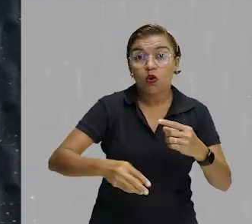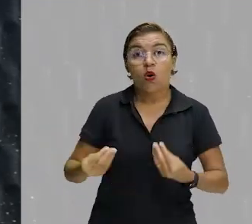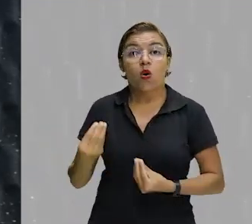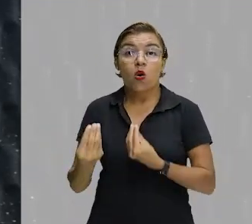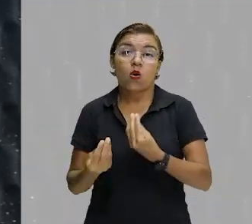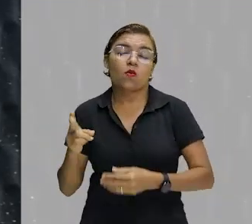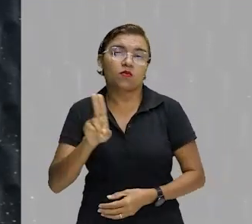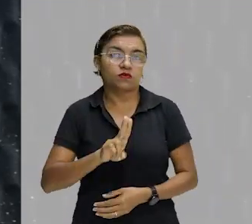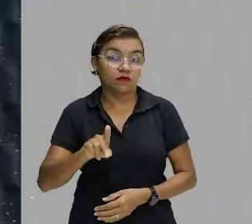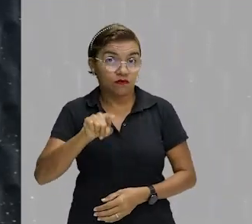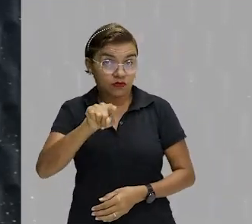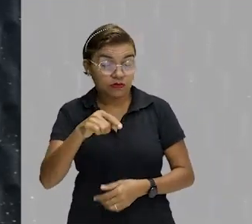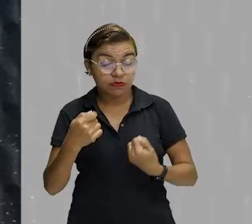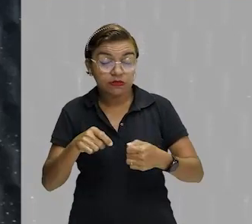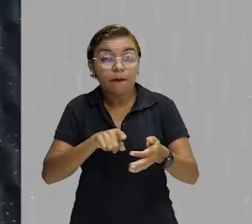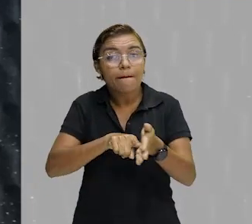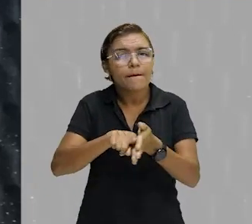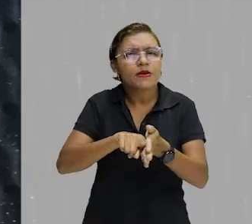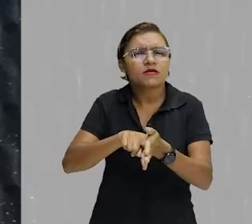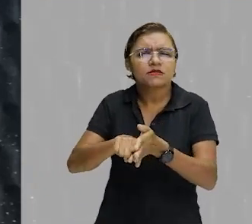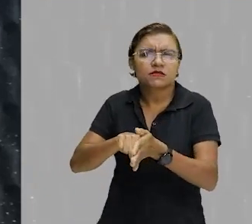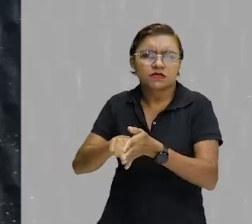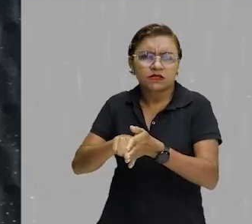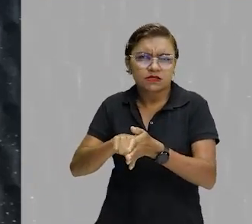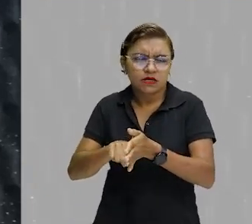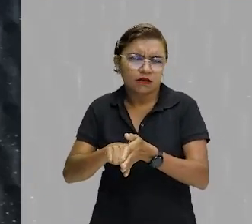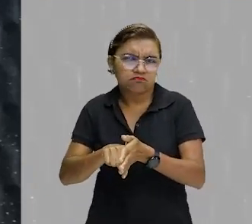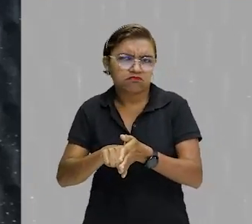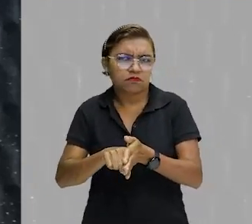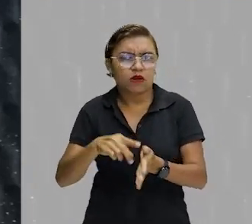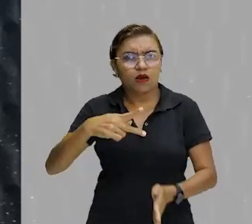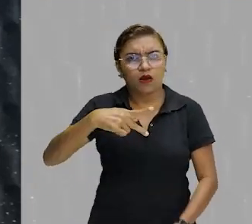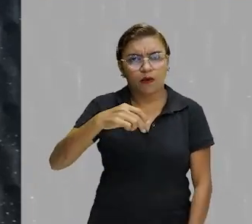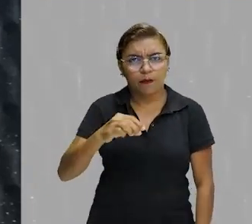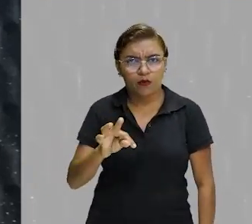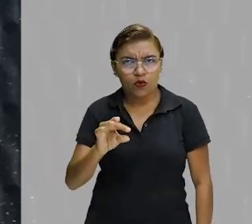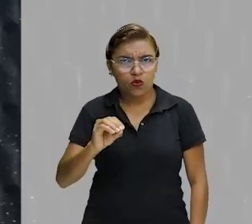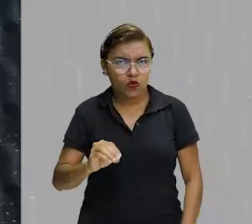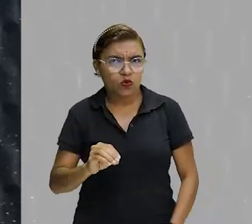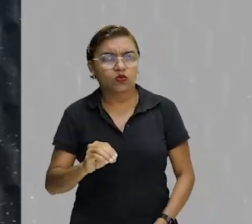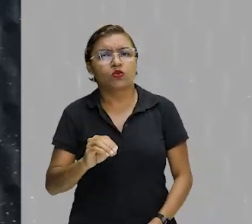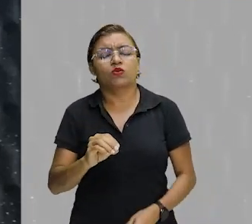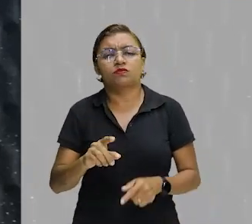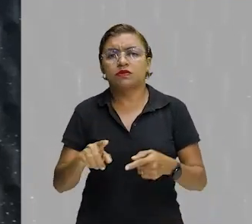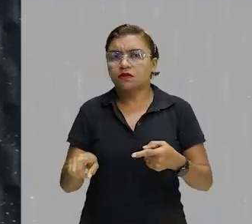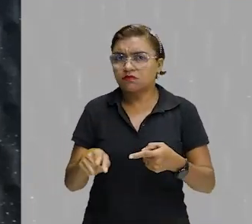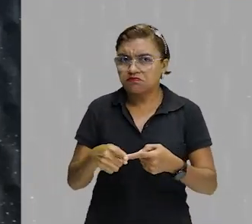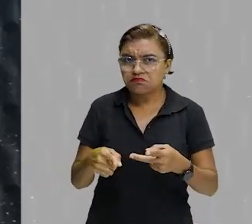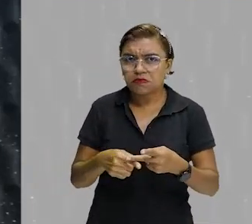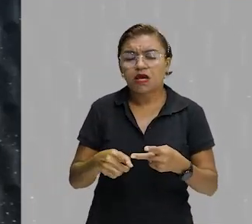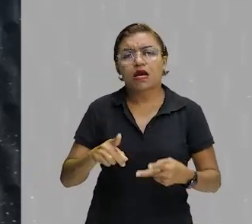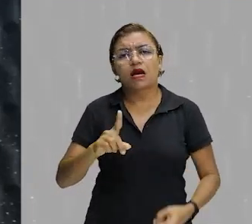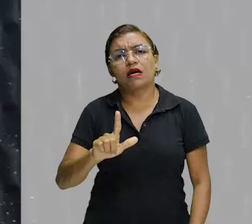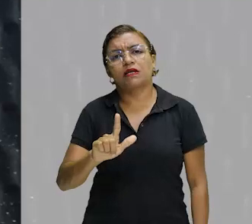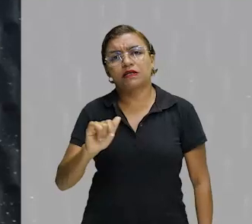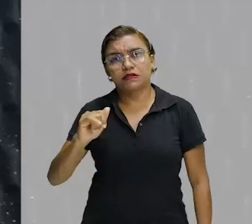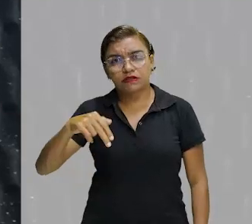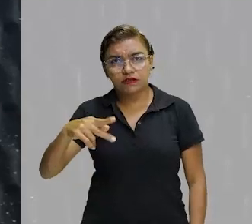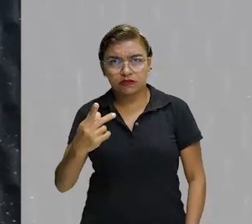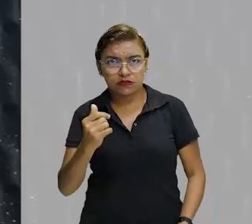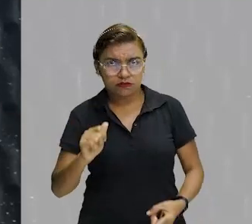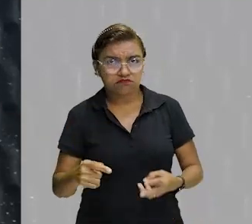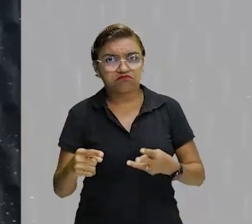anteriormente, pesquisem sobre essas aulas, ponto, linha, forma, cores, entre outros, e